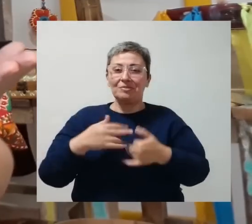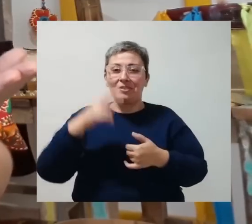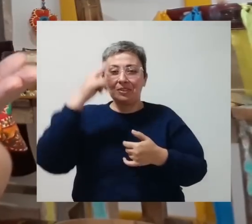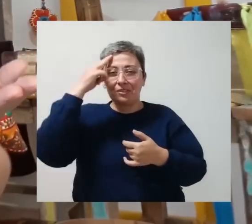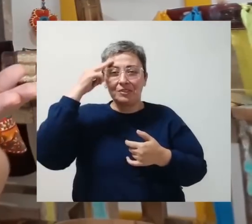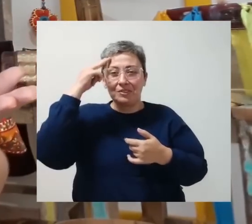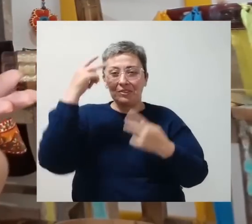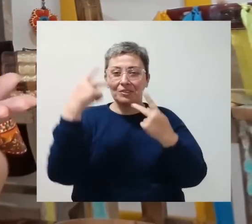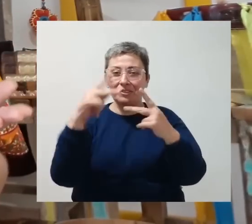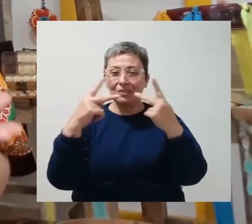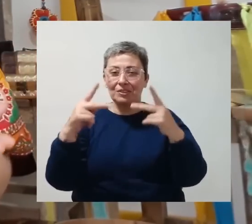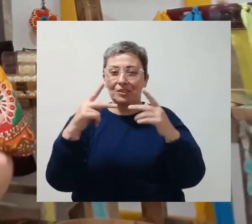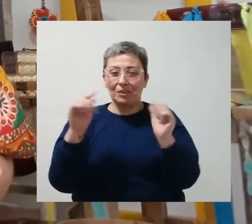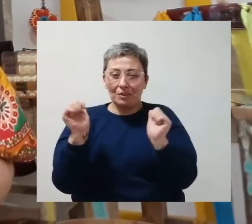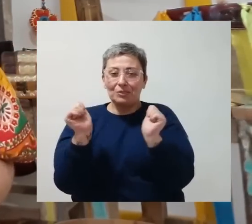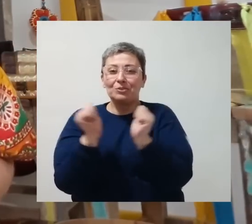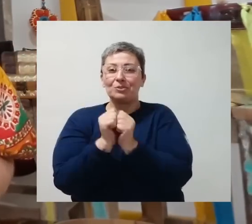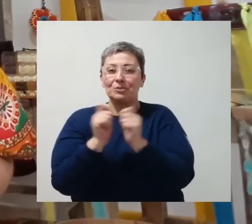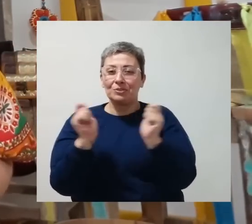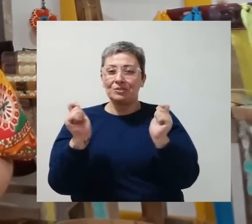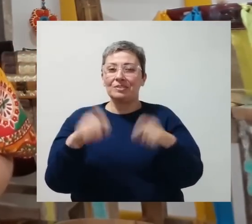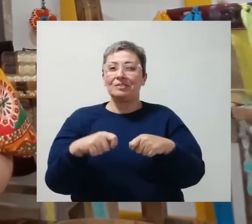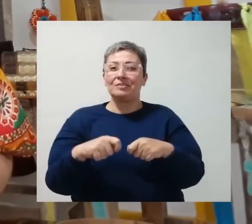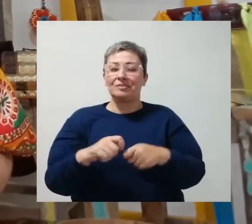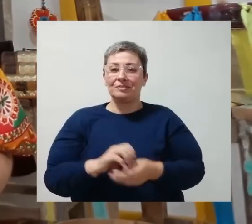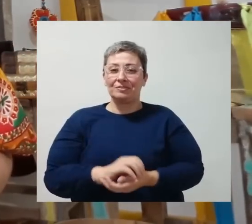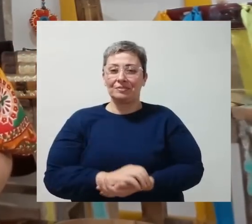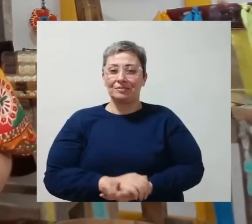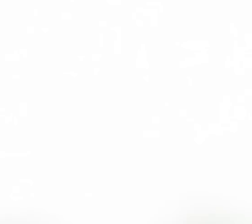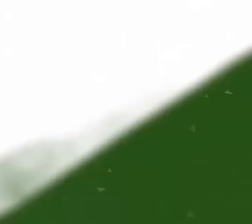Conte-me seus sonhos para sonharmos juntos.